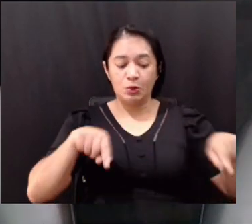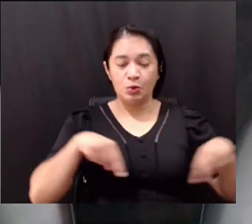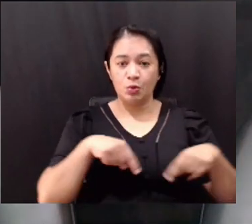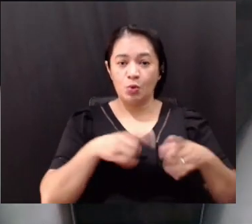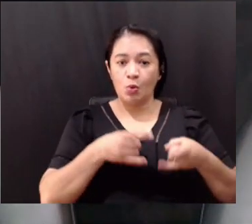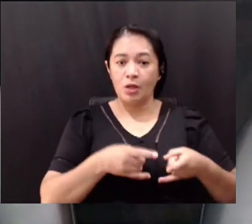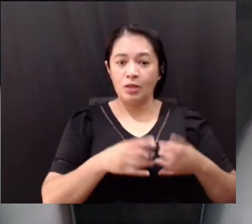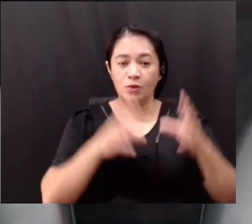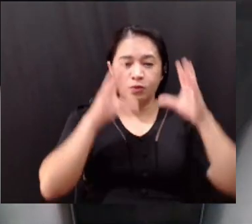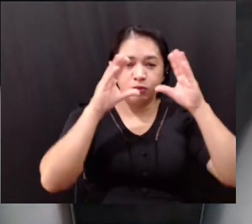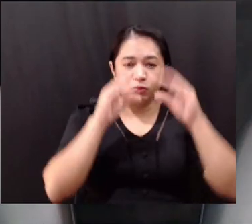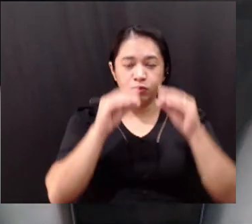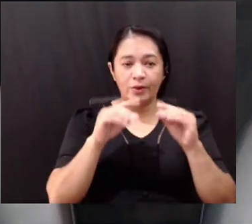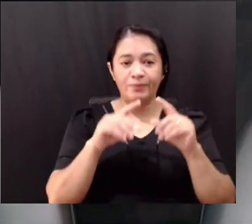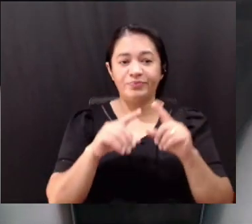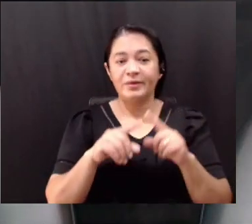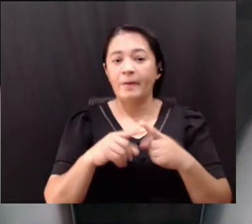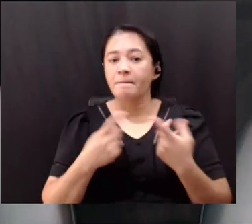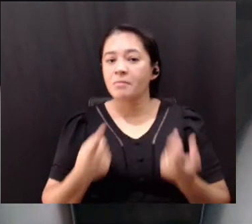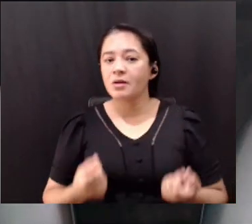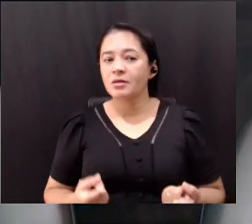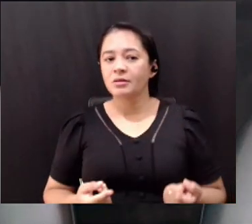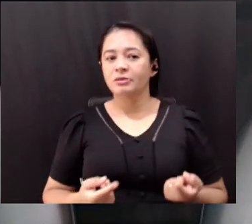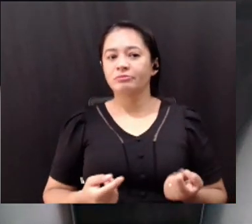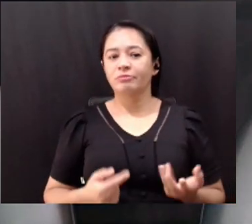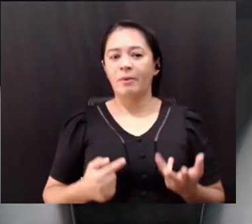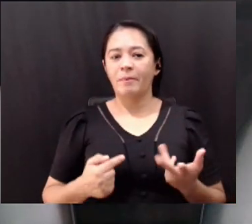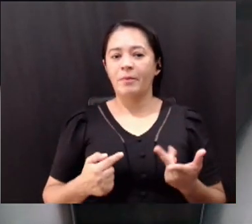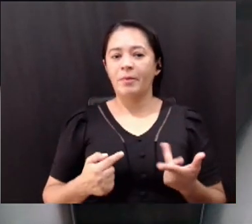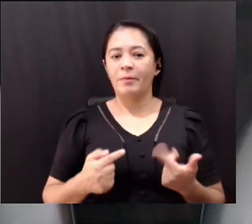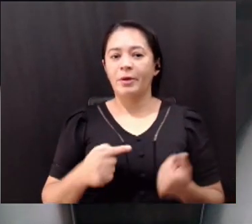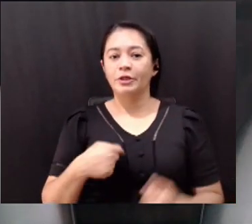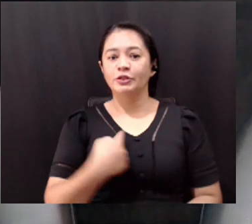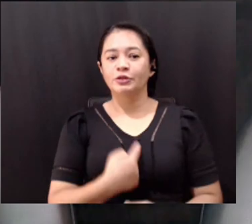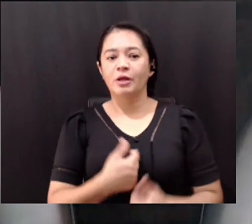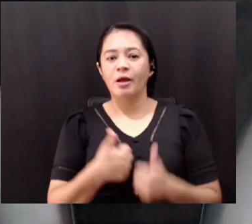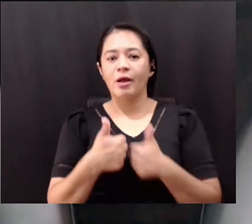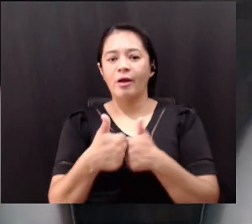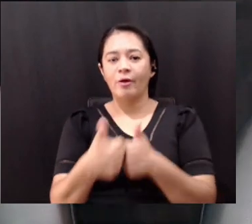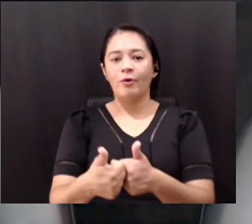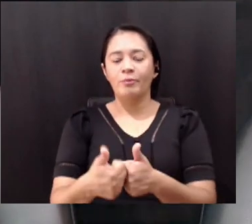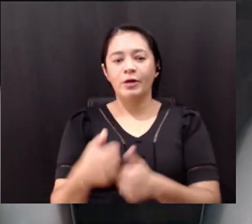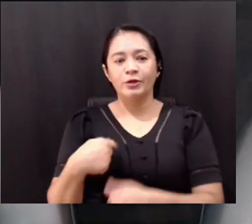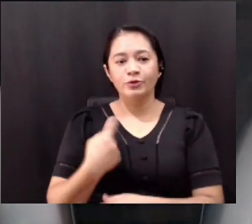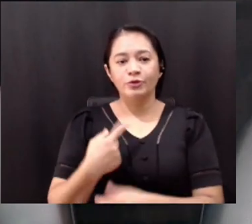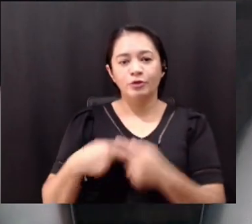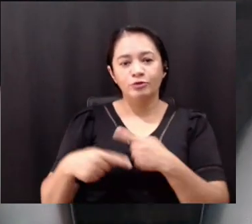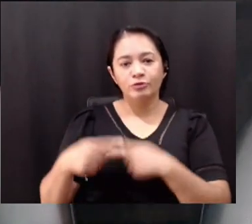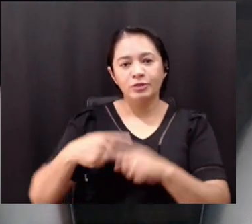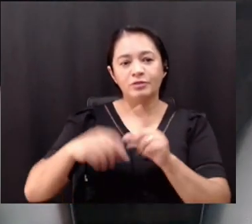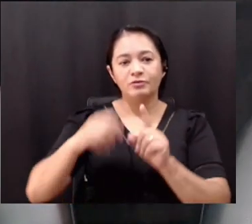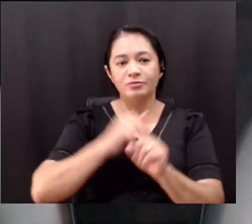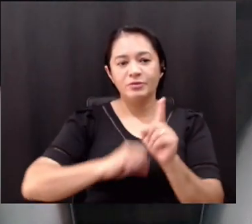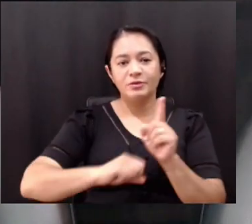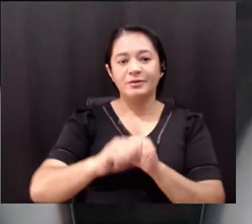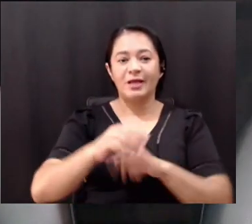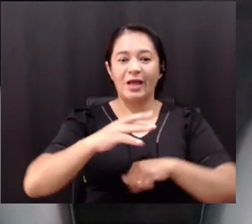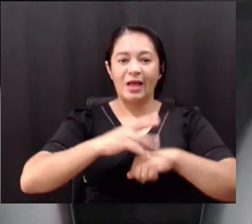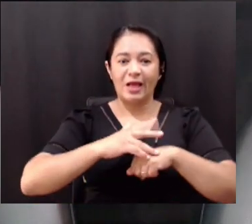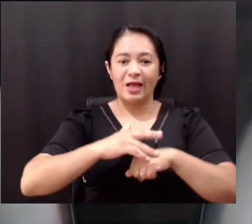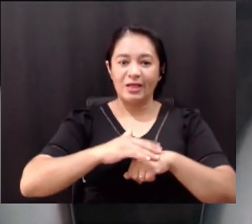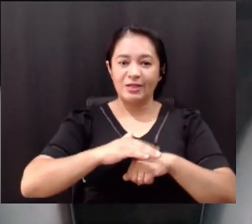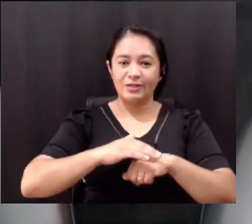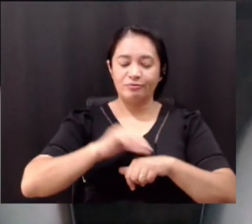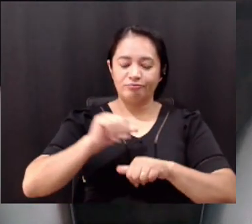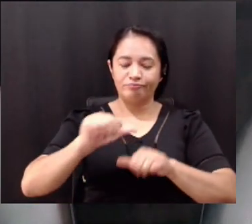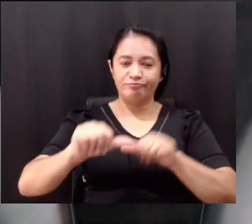tantas questões, né, a gente vai acompanhando também o nosso desenvolvimento social, as doenças elas também vão se transformando.